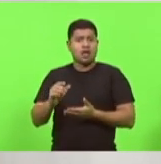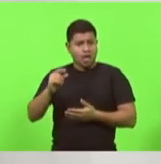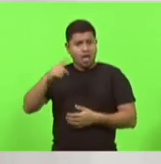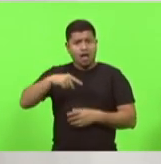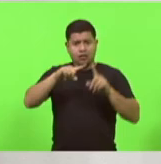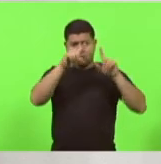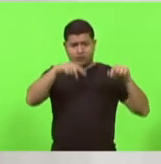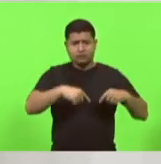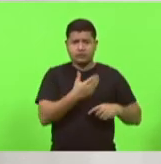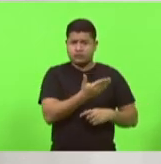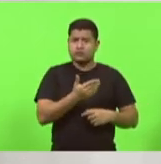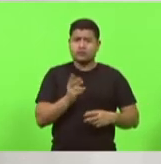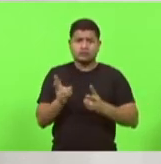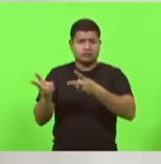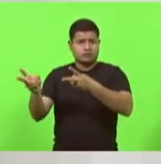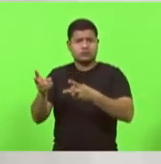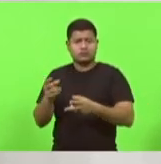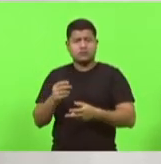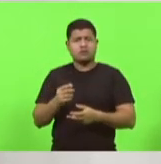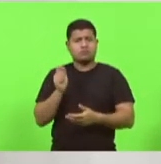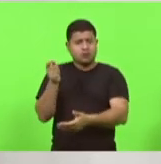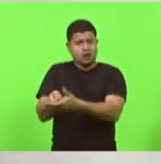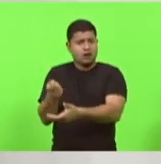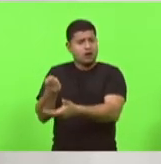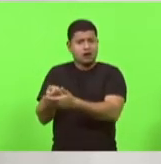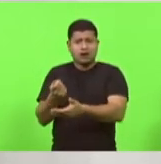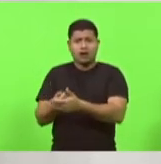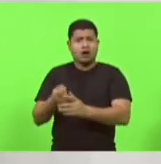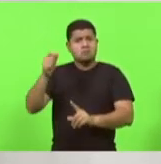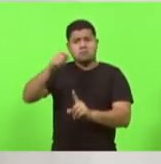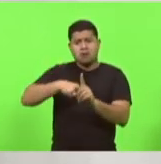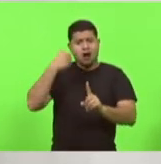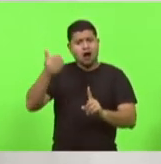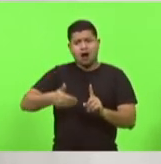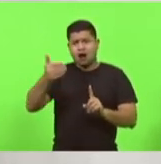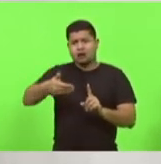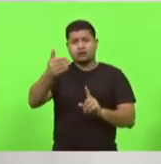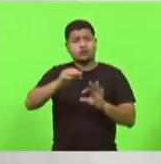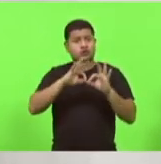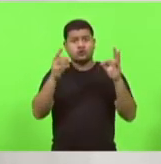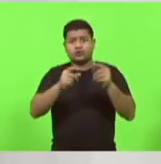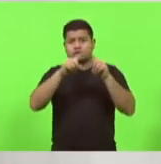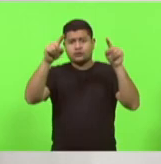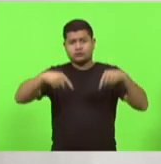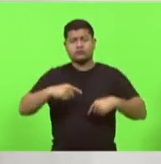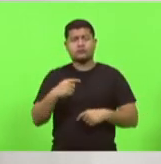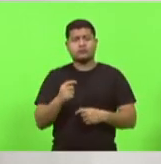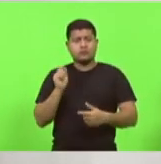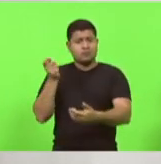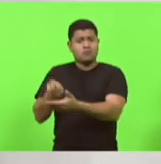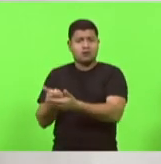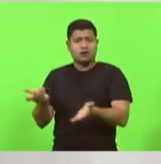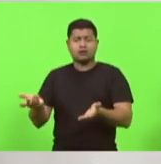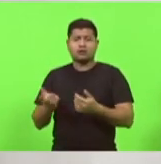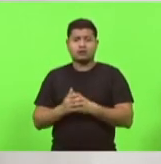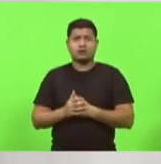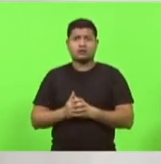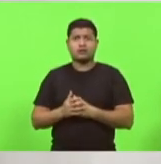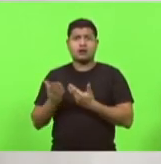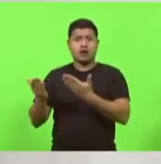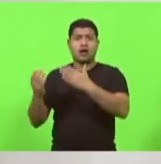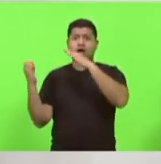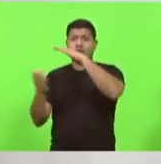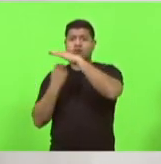folha dele todo mês. Todo servidor contribui. O empresário repassa